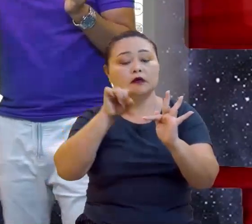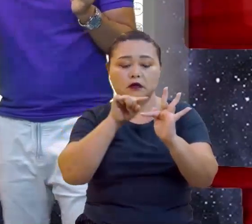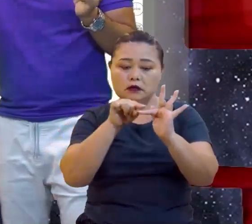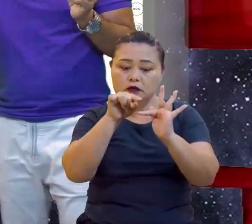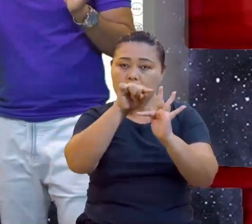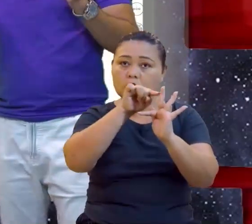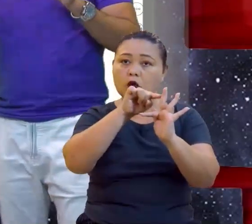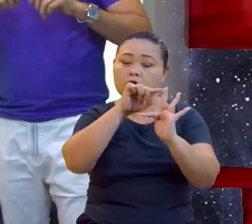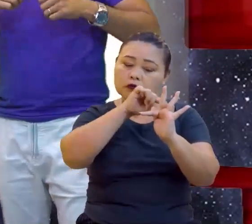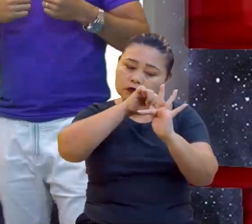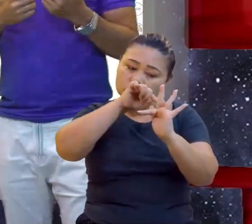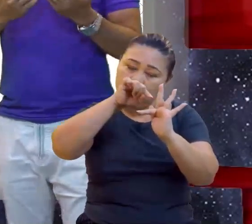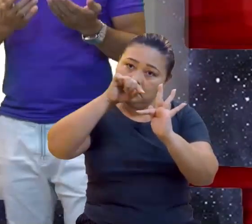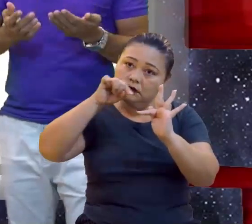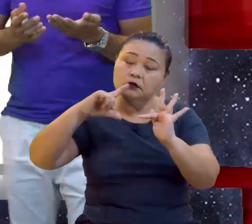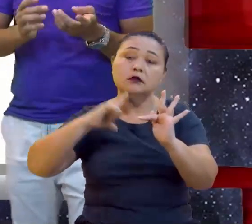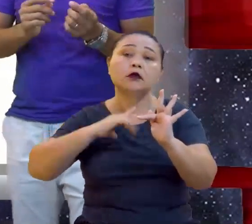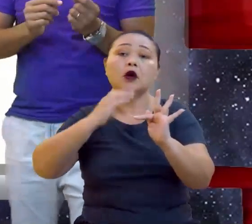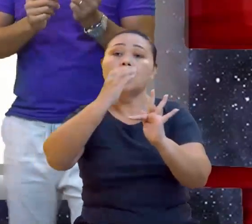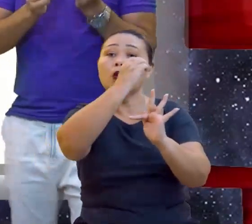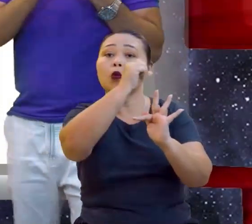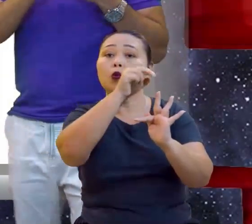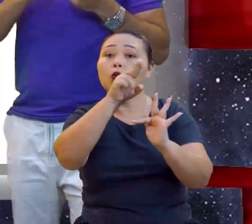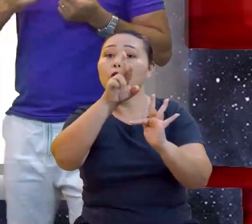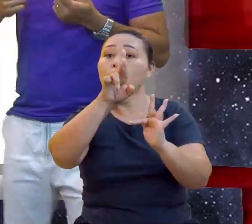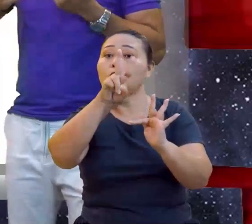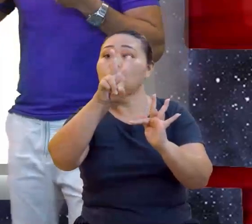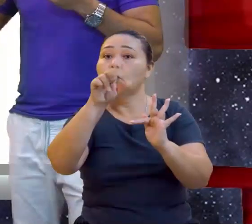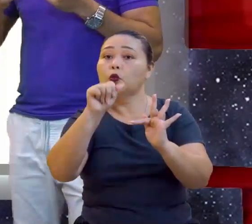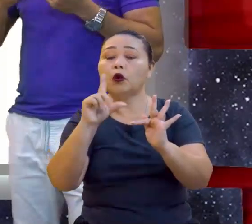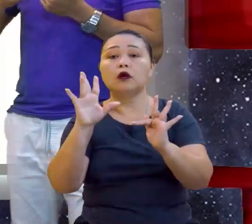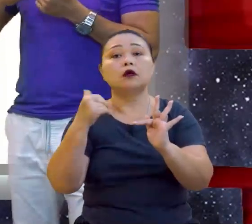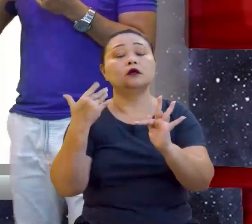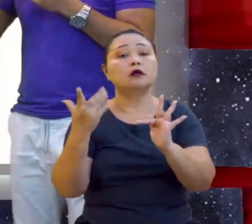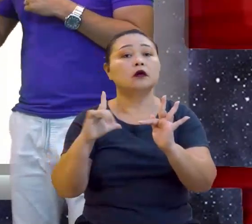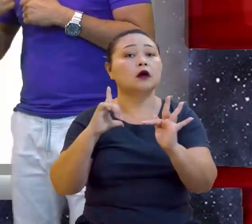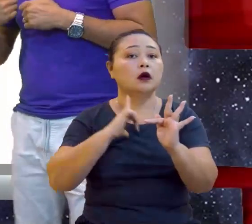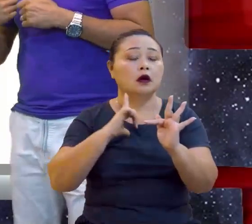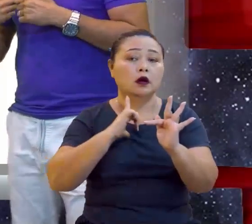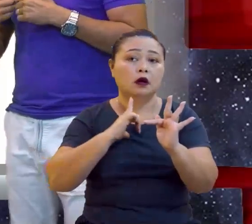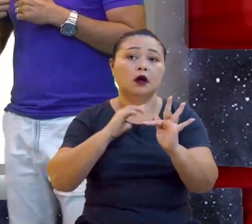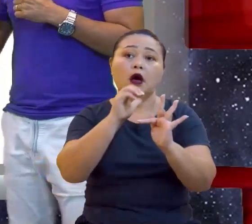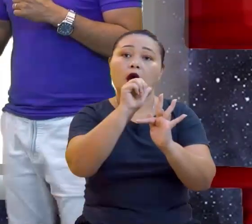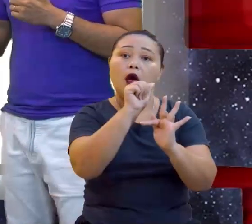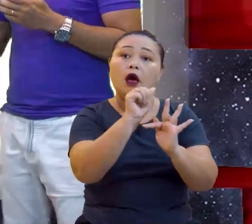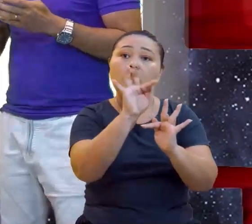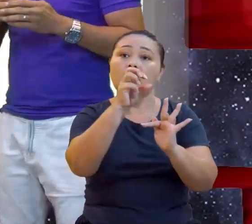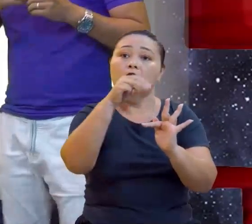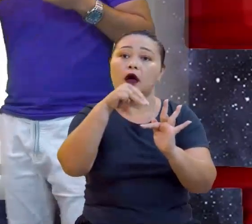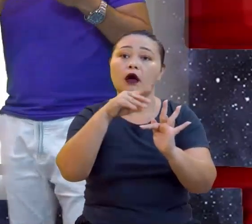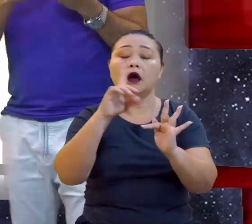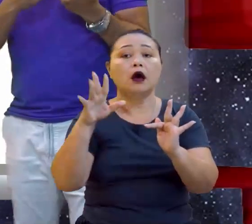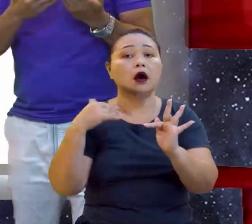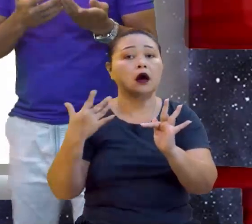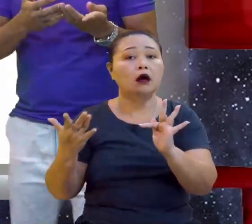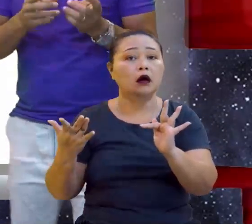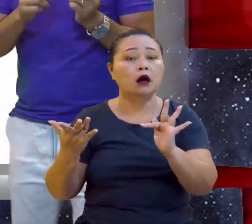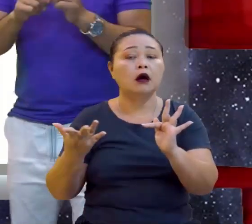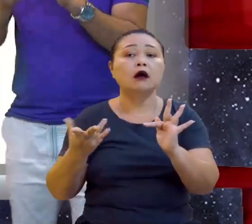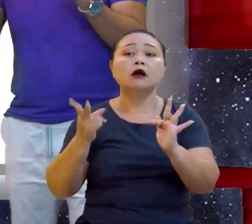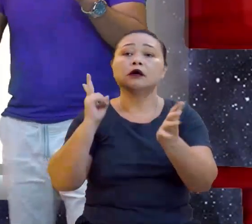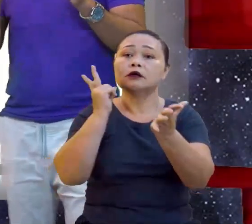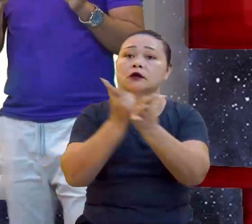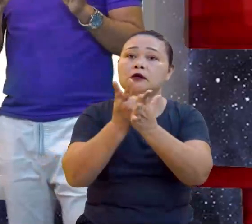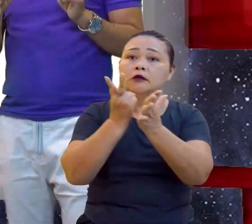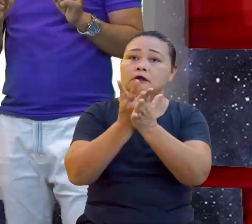que ligar esses pontos. Tem uma curva da função. E nós temos na função afim, que é uma função constante